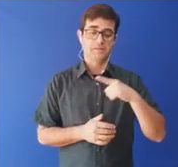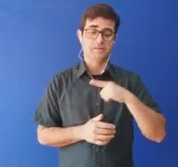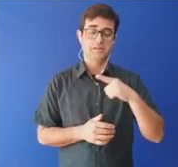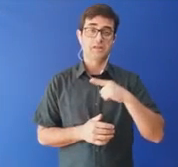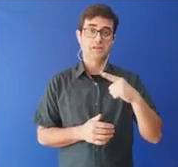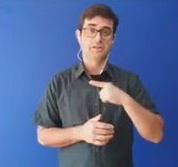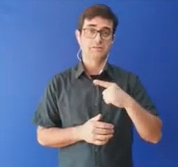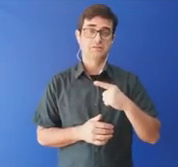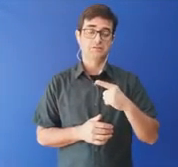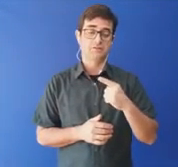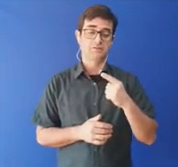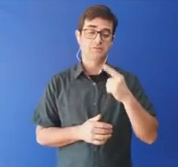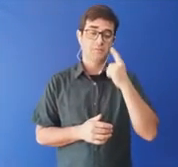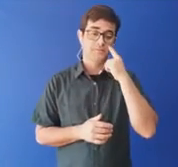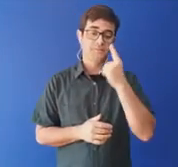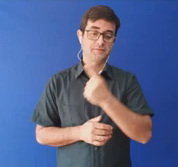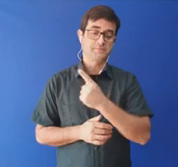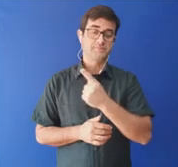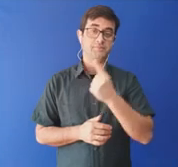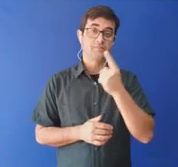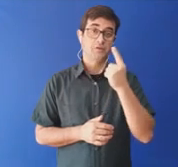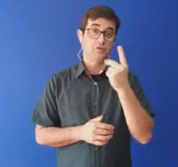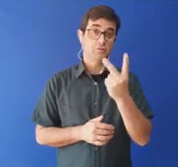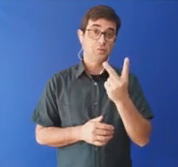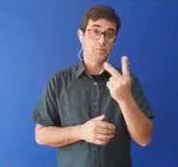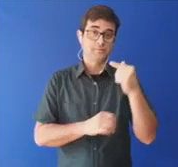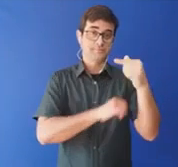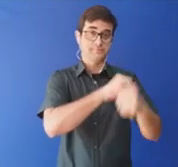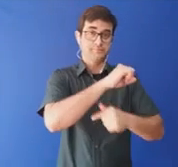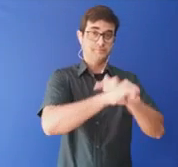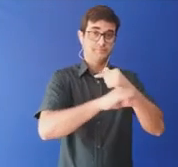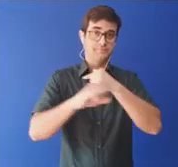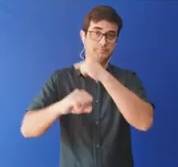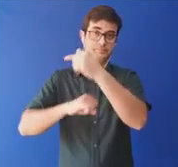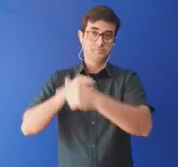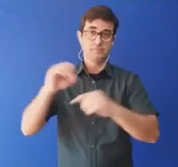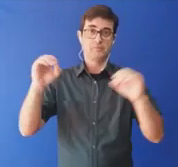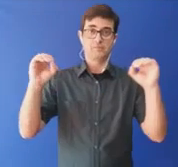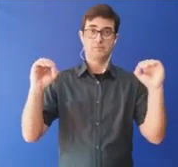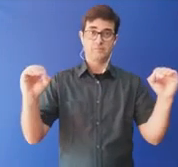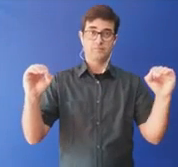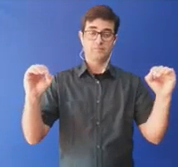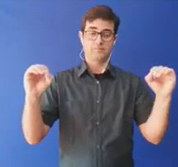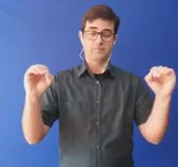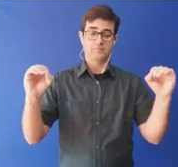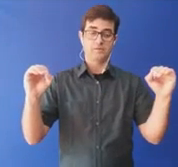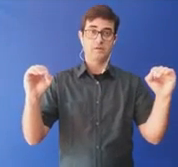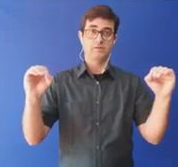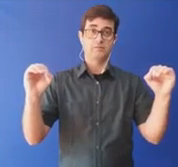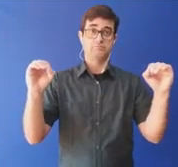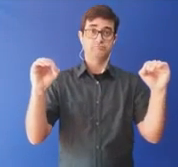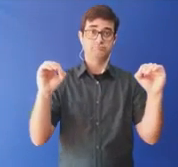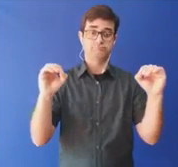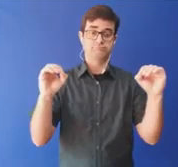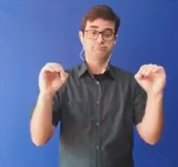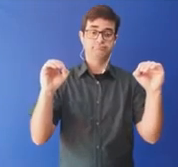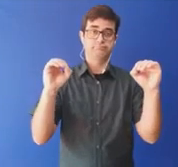átomos distantes, então tá aqui. Dois átomos que estão isolados, eles não sentem atração um pelo